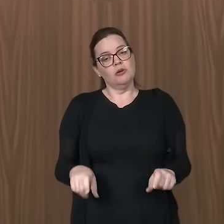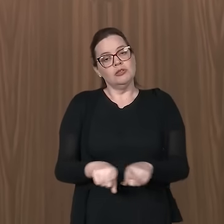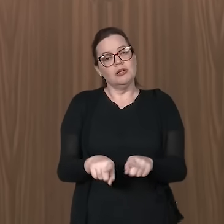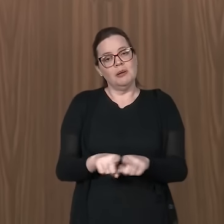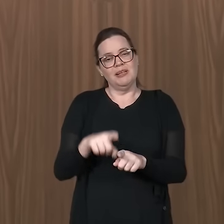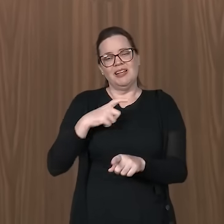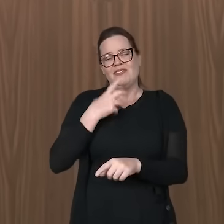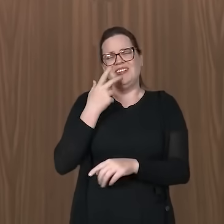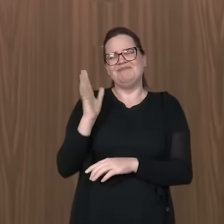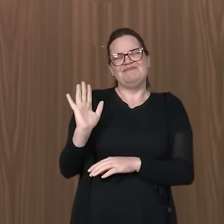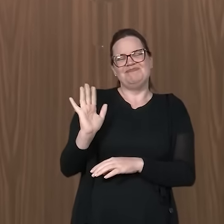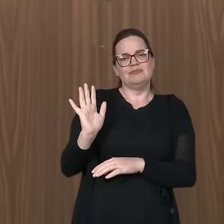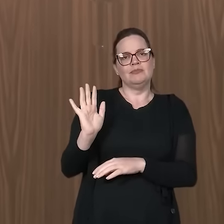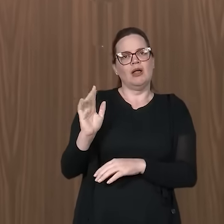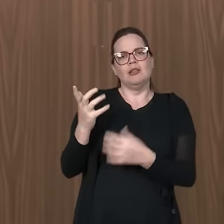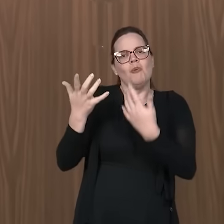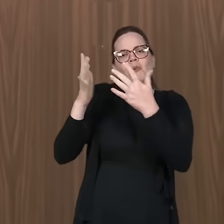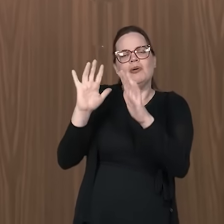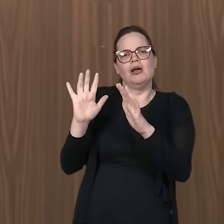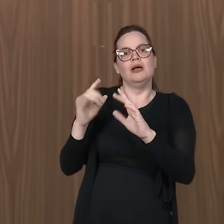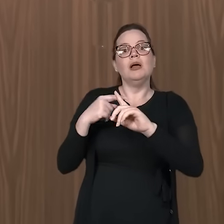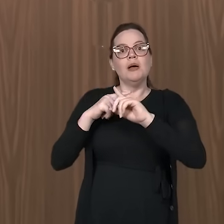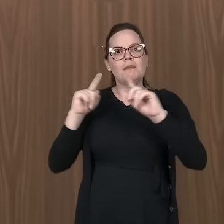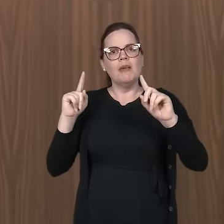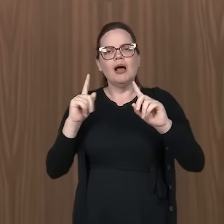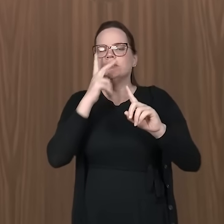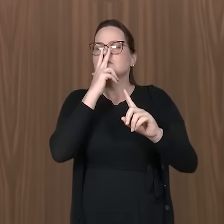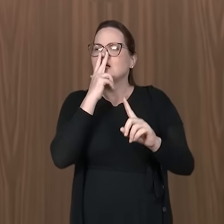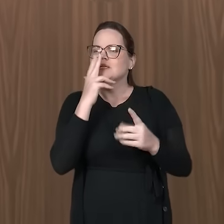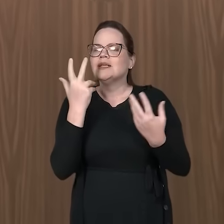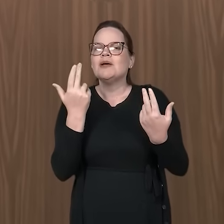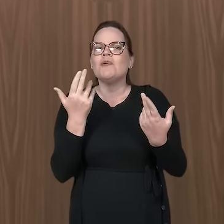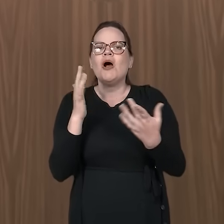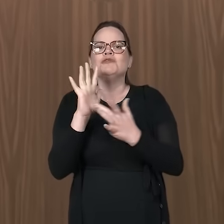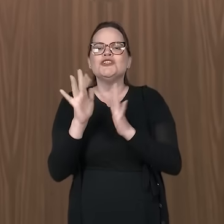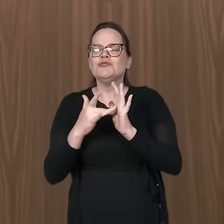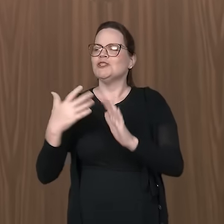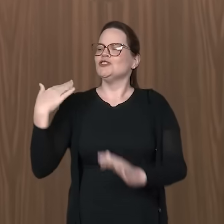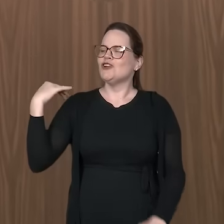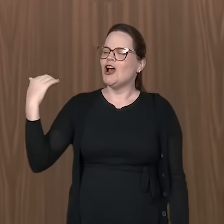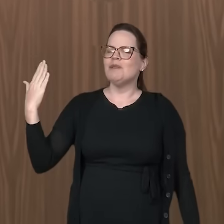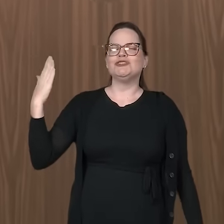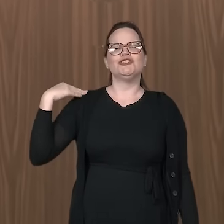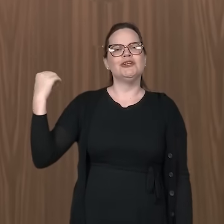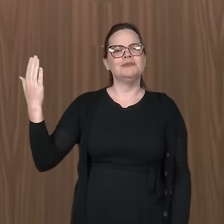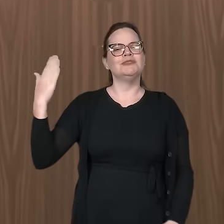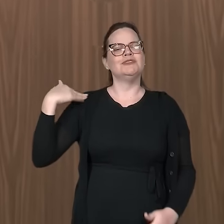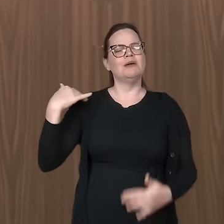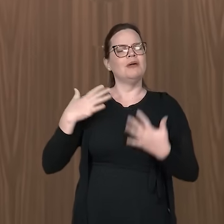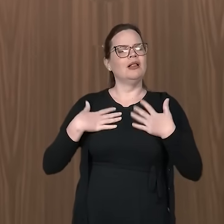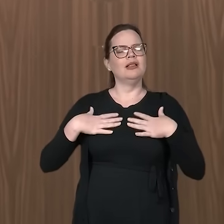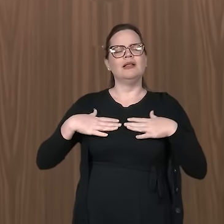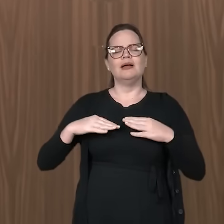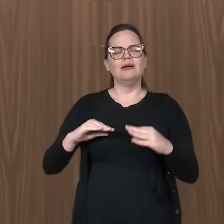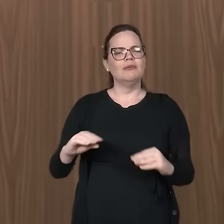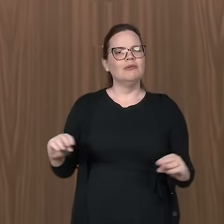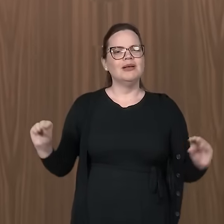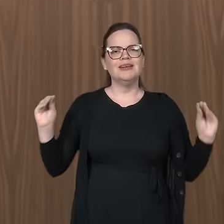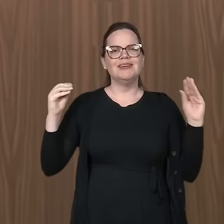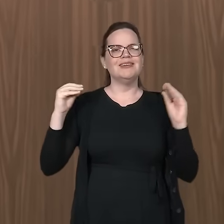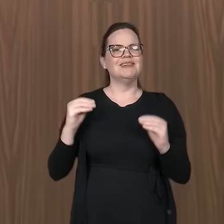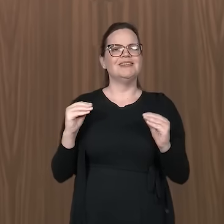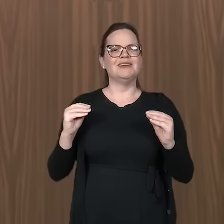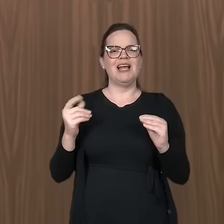rejeitado a aproximação do Senhor Jesus, mas o Senhor ele foi ali desmontando de uma forma bem suave,